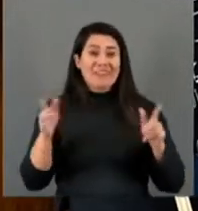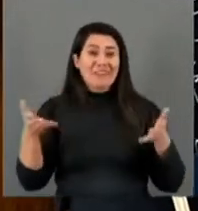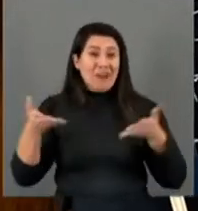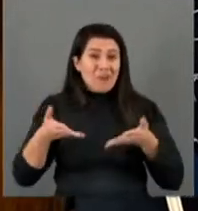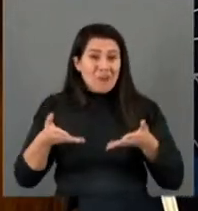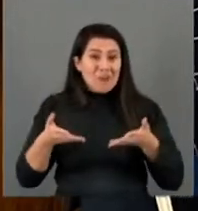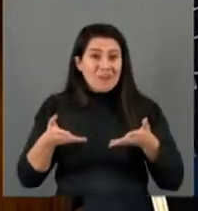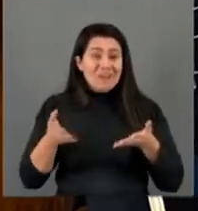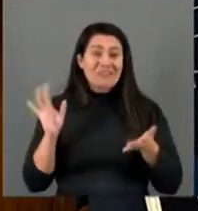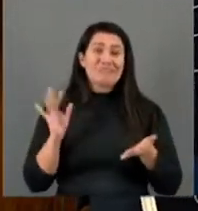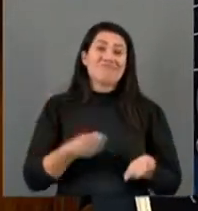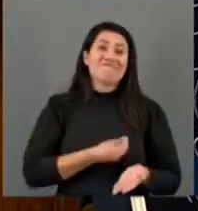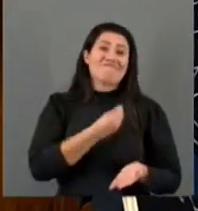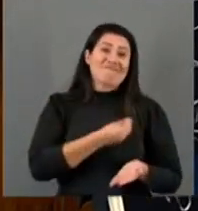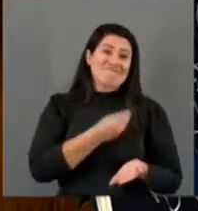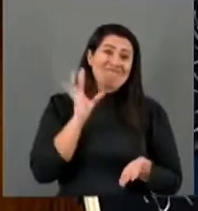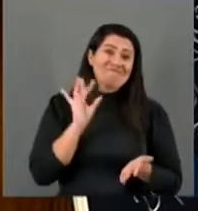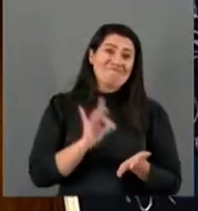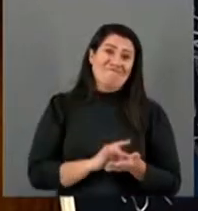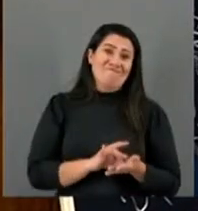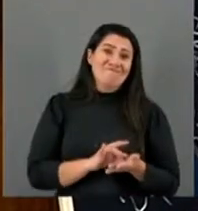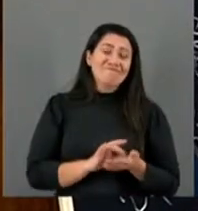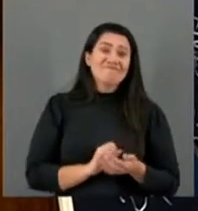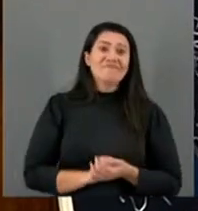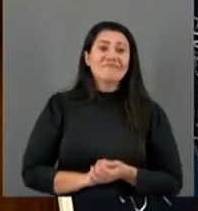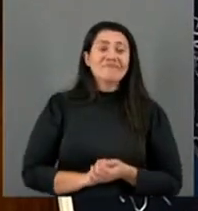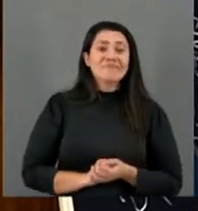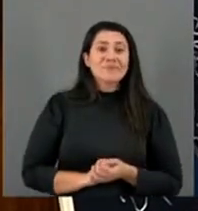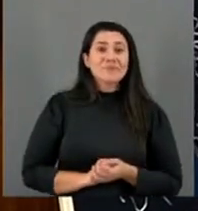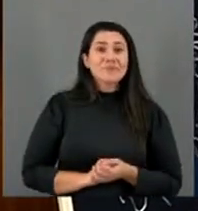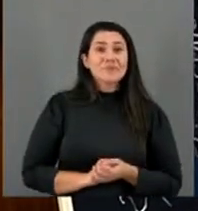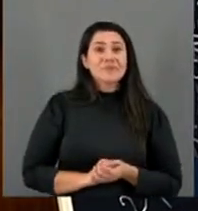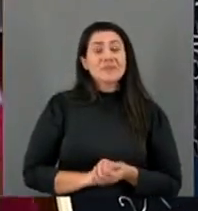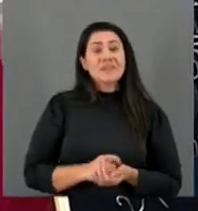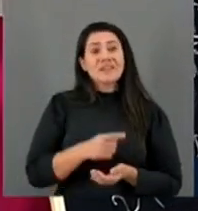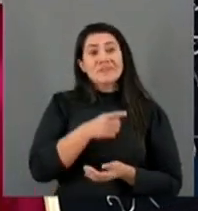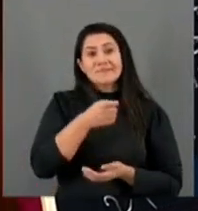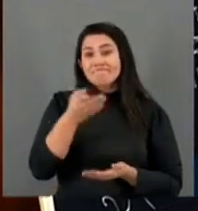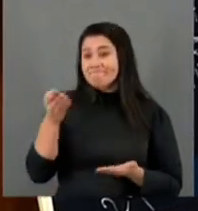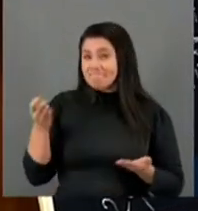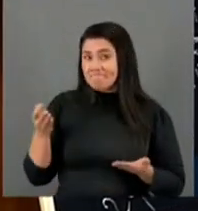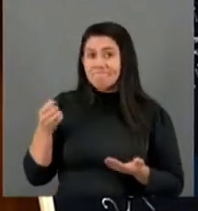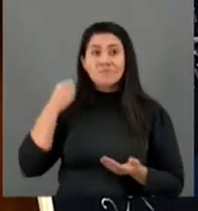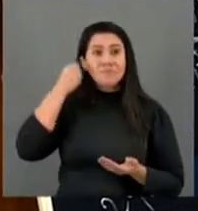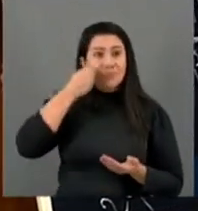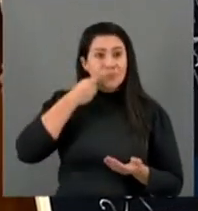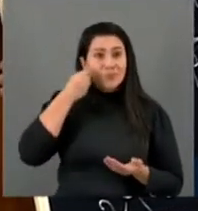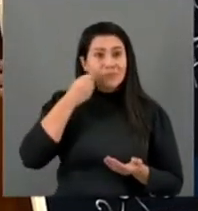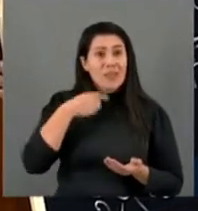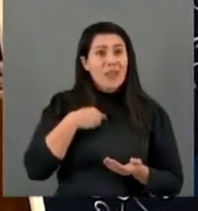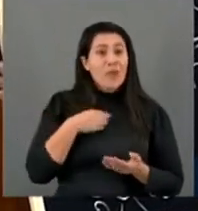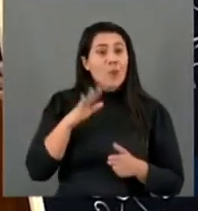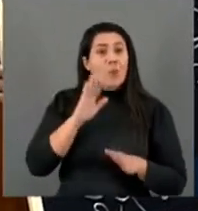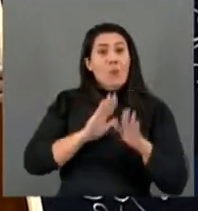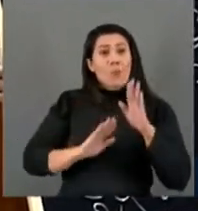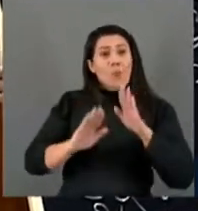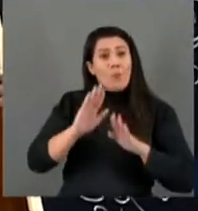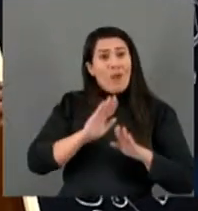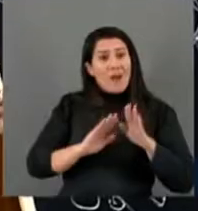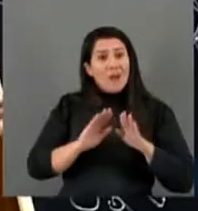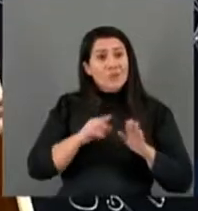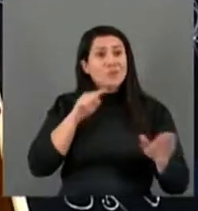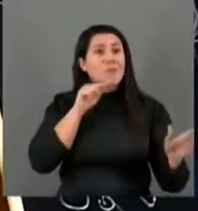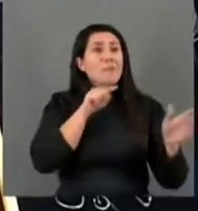realidade brasileira. E veja bem, senhoras e senhores senadores, eu tive um cuidado de perguntar o seguinte: quanto